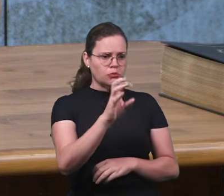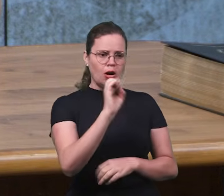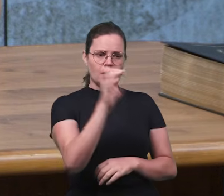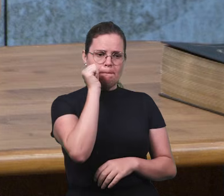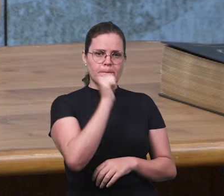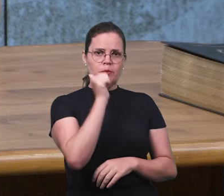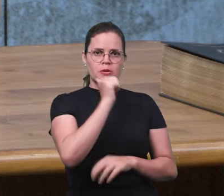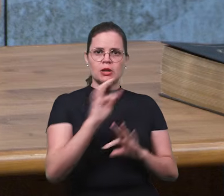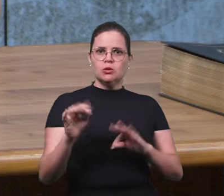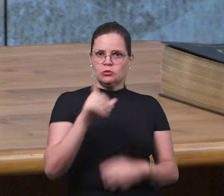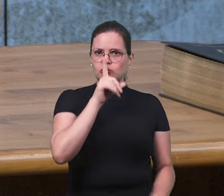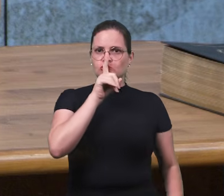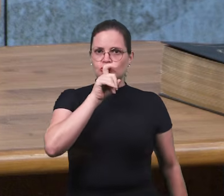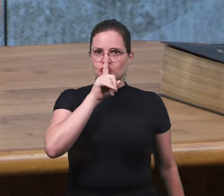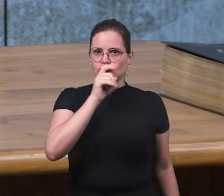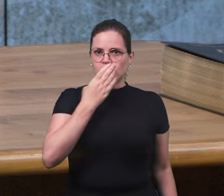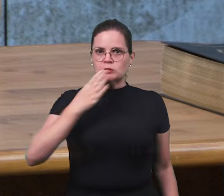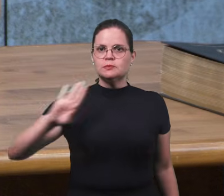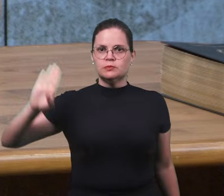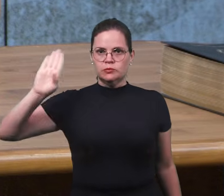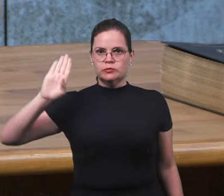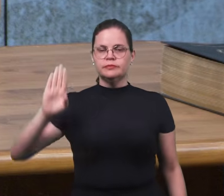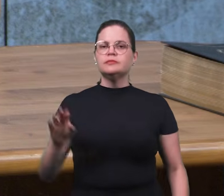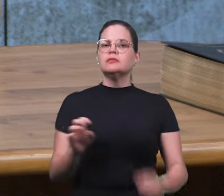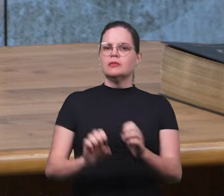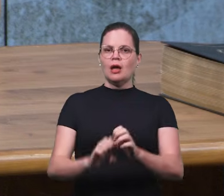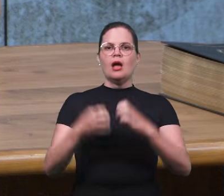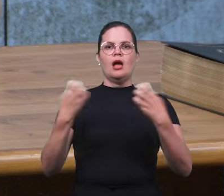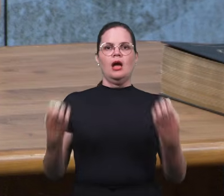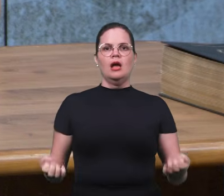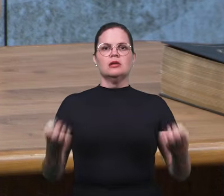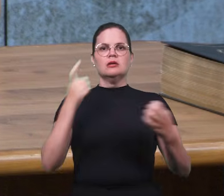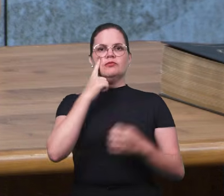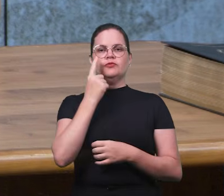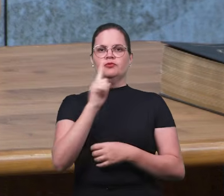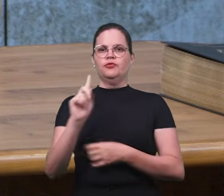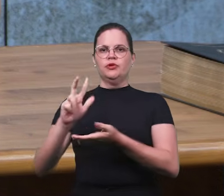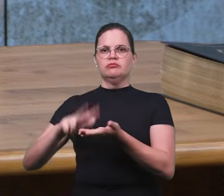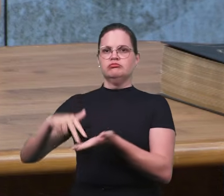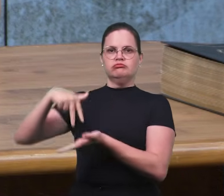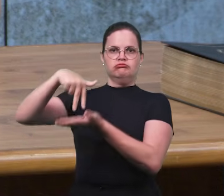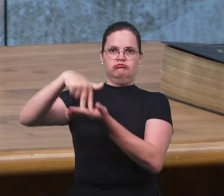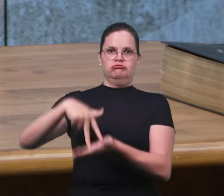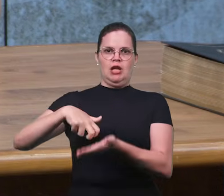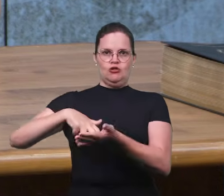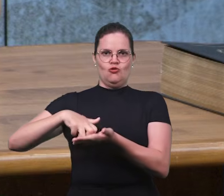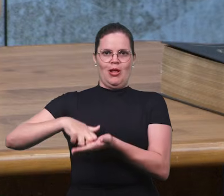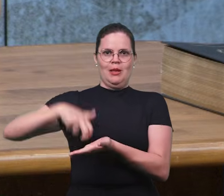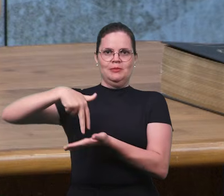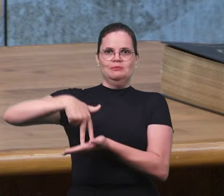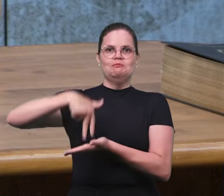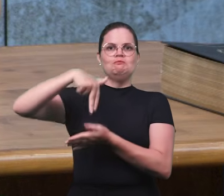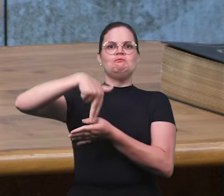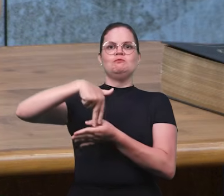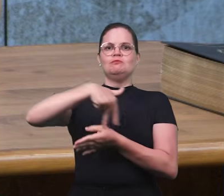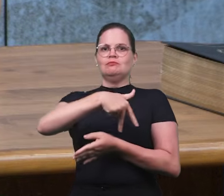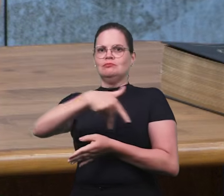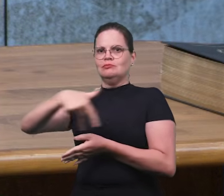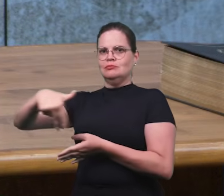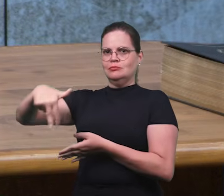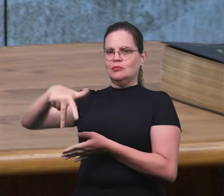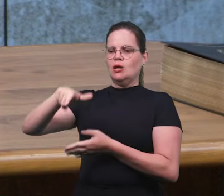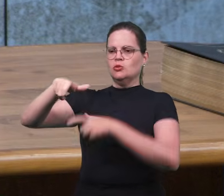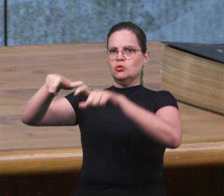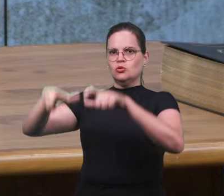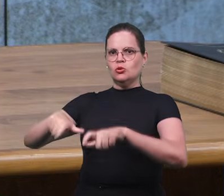juraram. E Esdras se levantou de diante da casa de Deus e entrou na câmara de